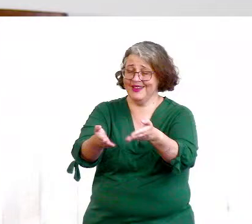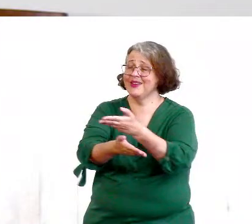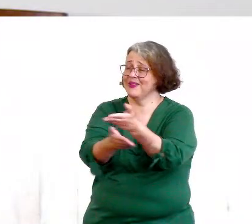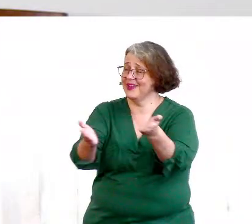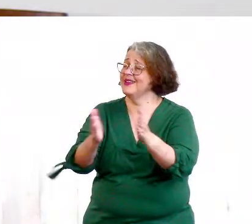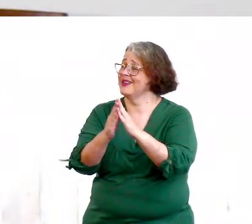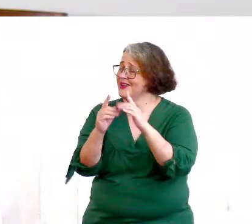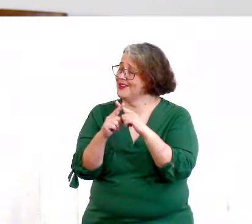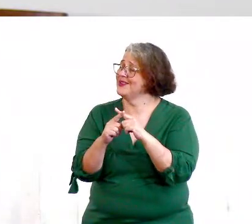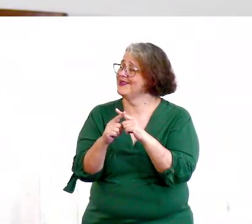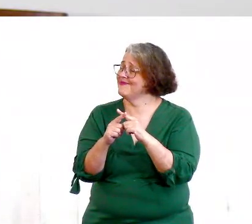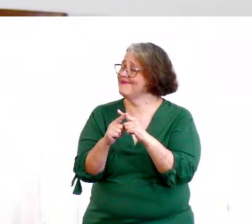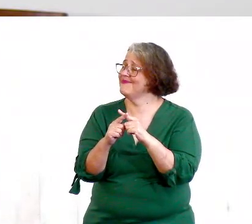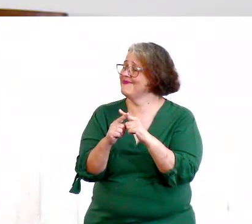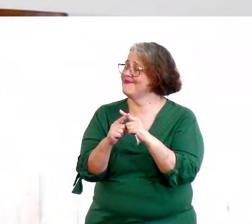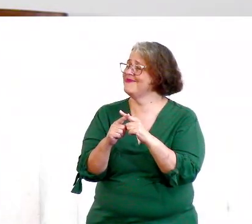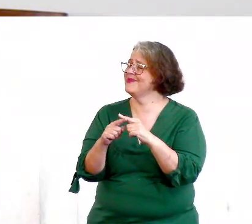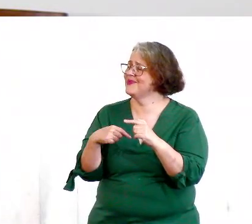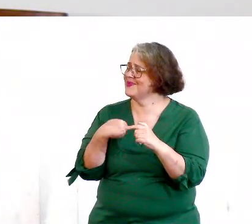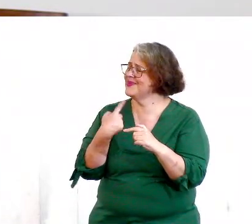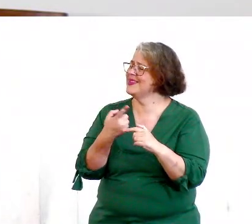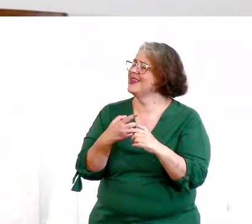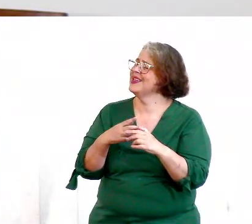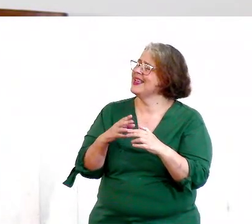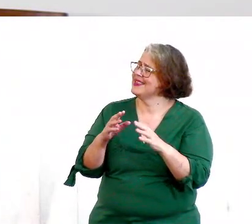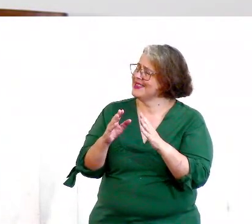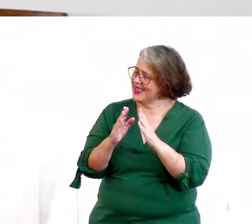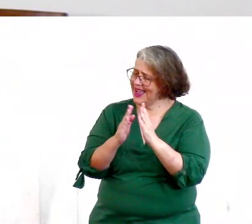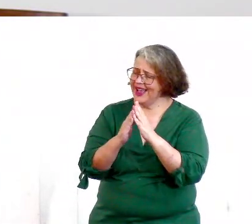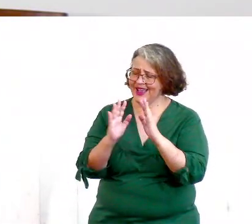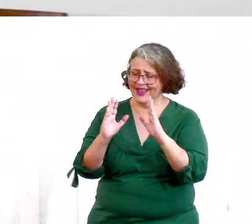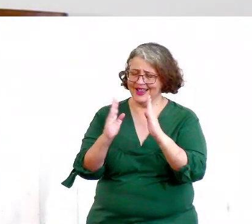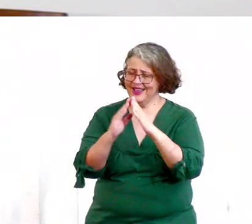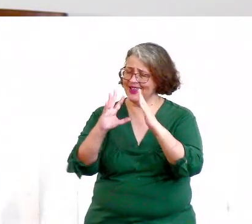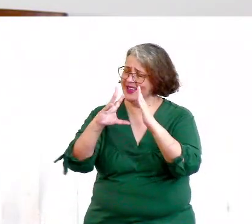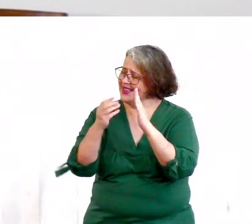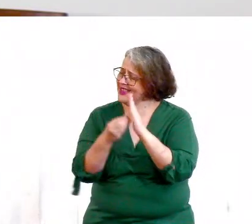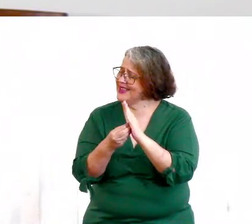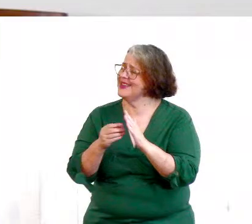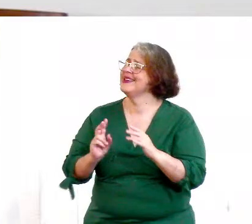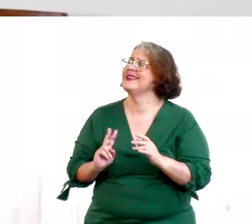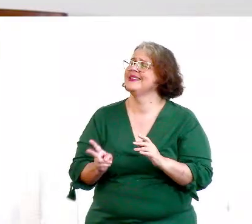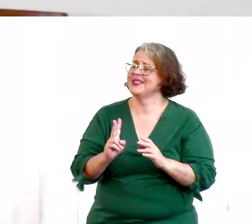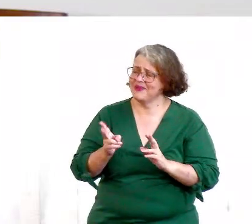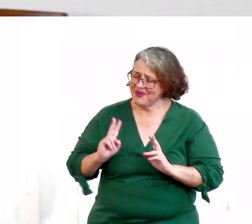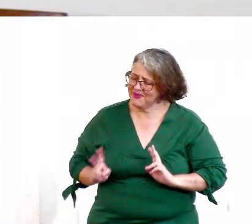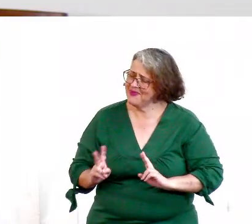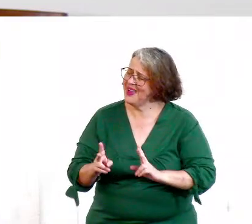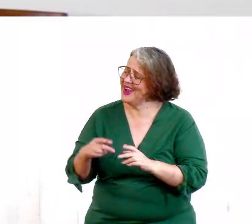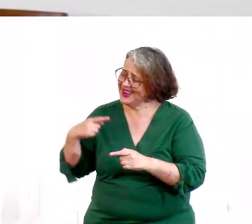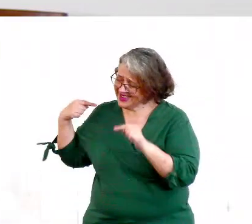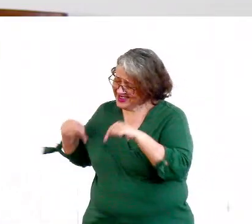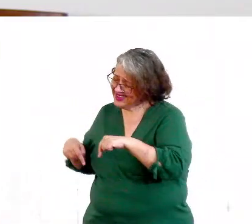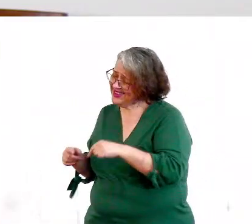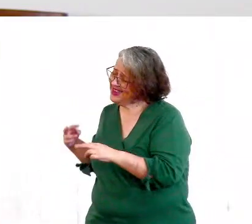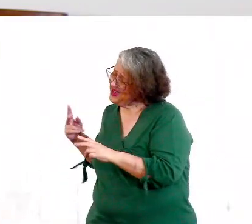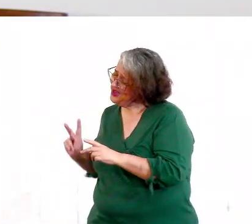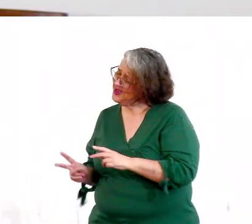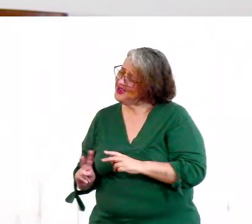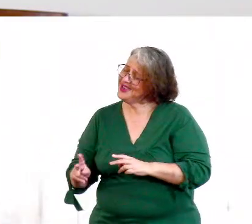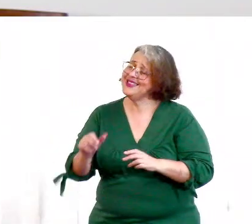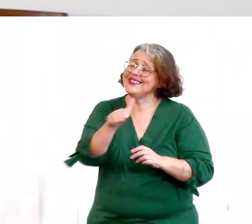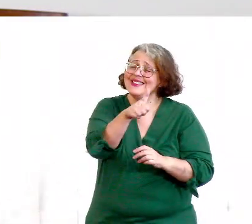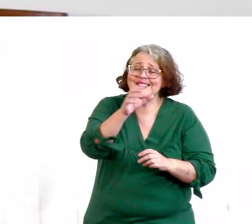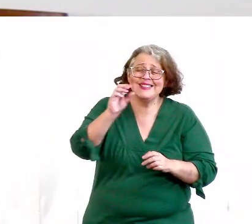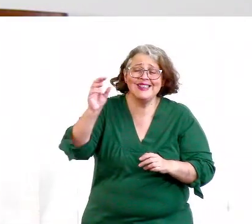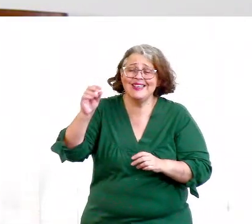Senhor tem permitido que essa igreja permaneça proclamadora da tua palavra por quase 100 anos. Senhor amado,